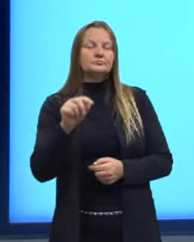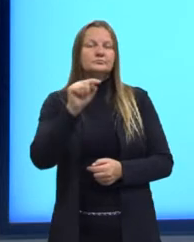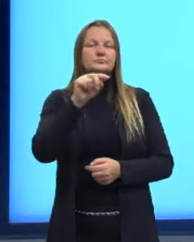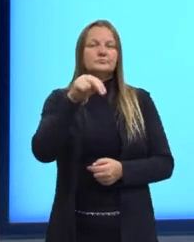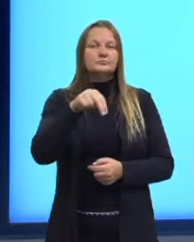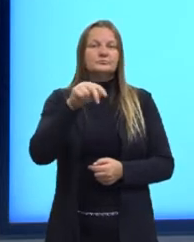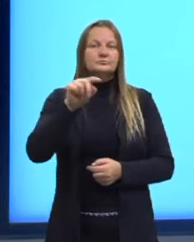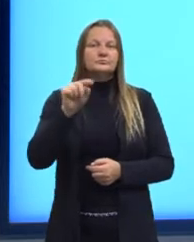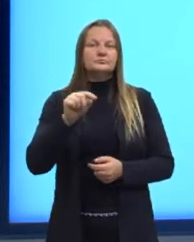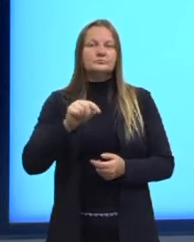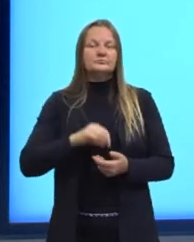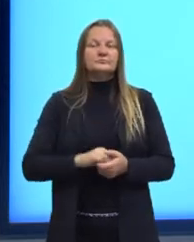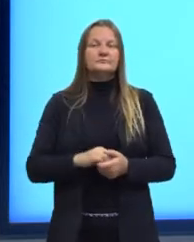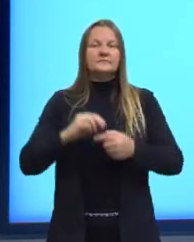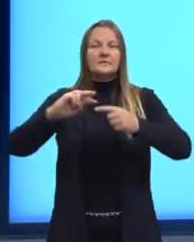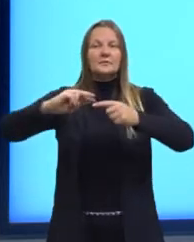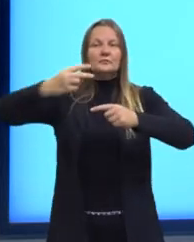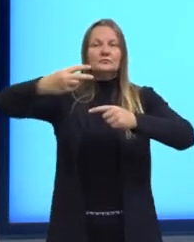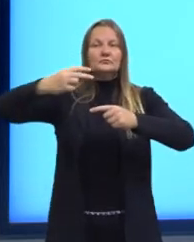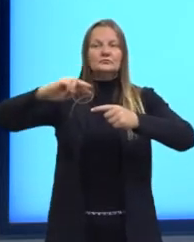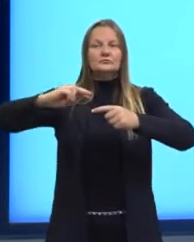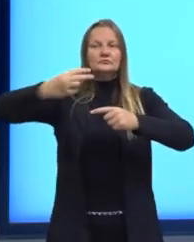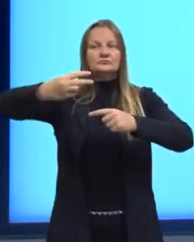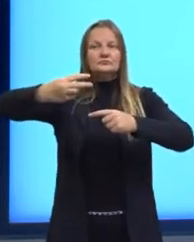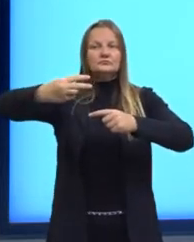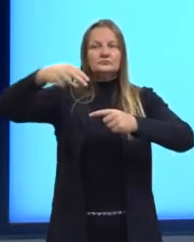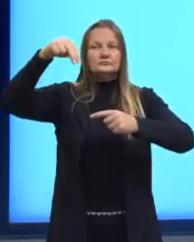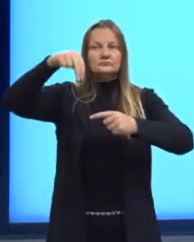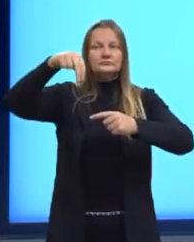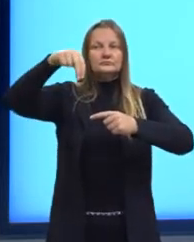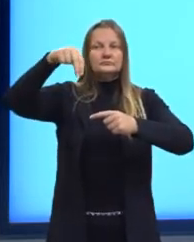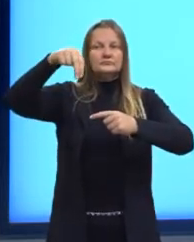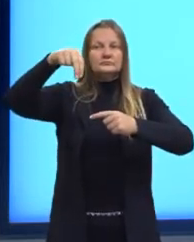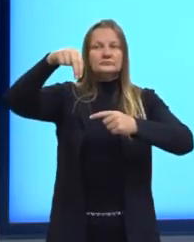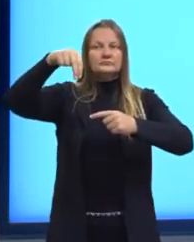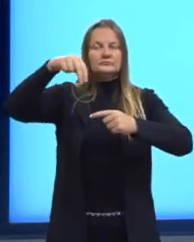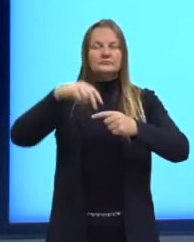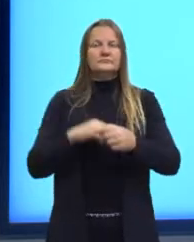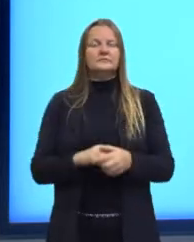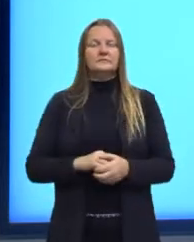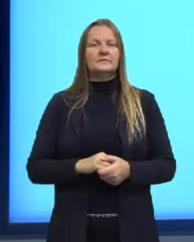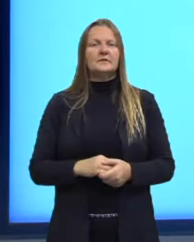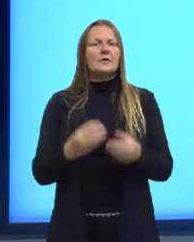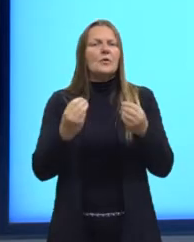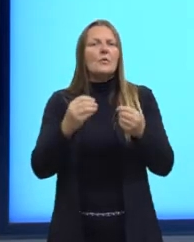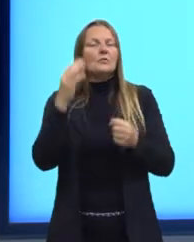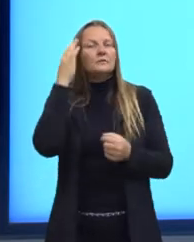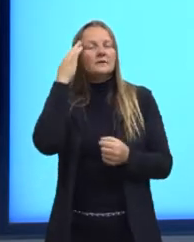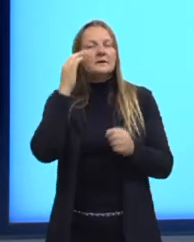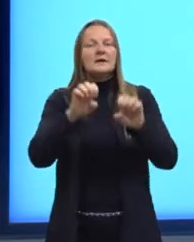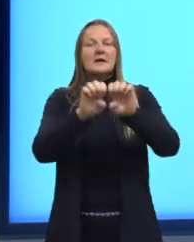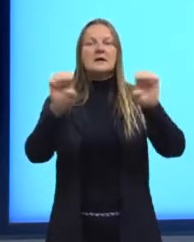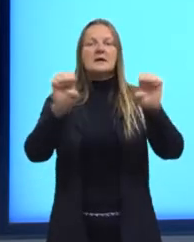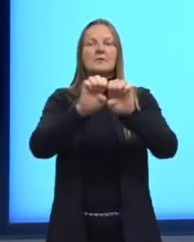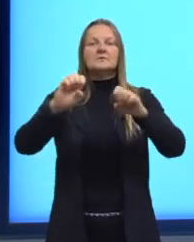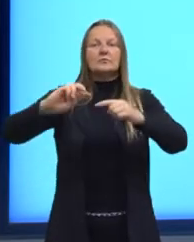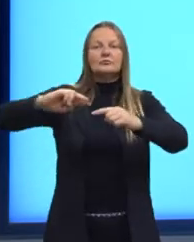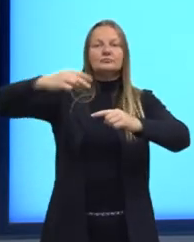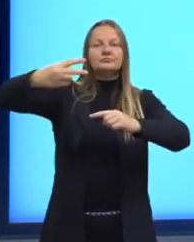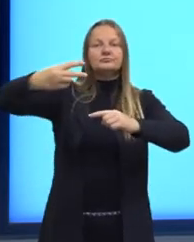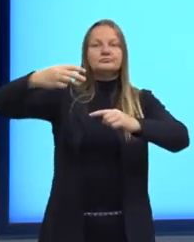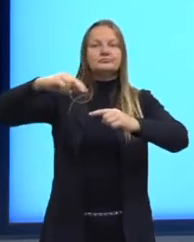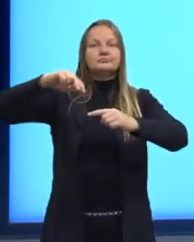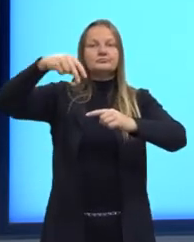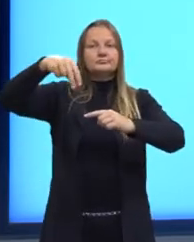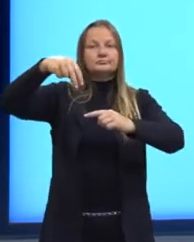mas ele está no expoente então aqui nós teríamos uma equação exponencial e aqui tá